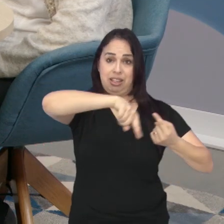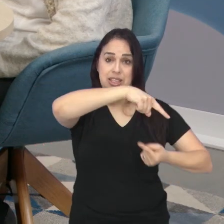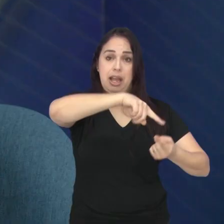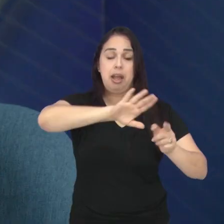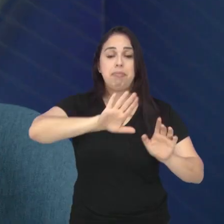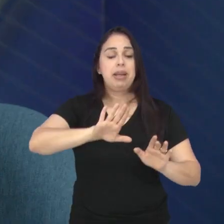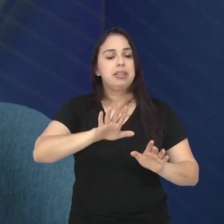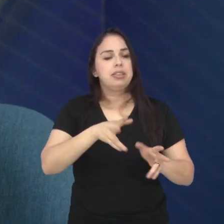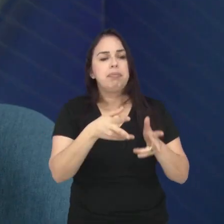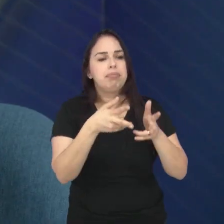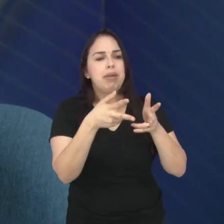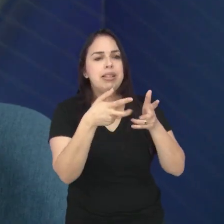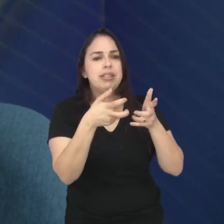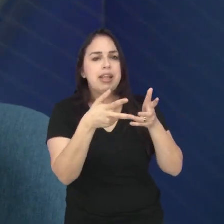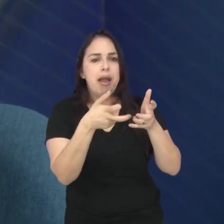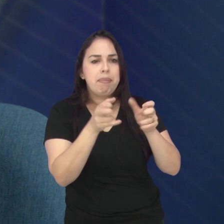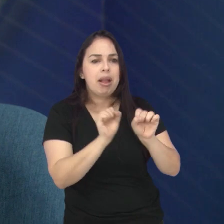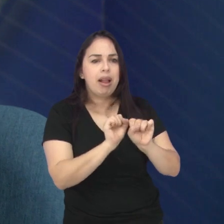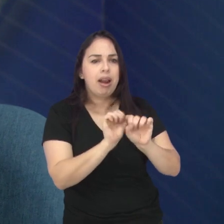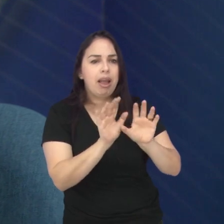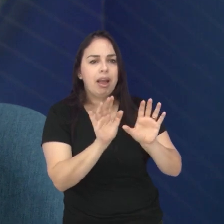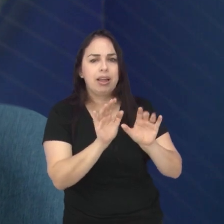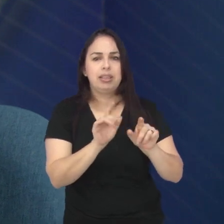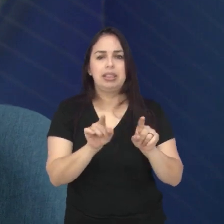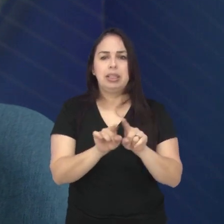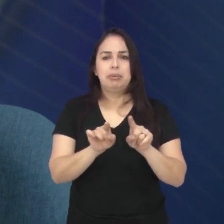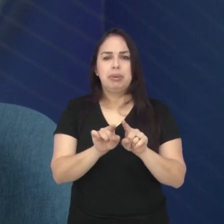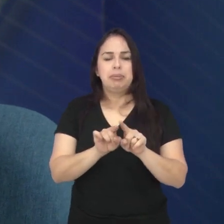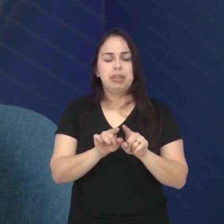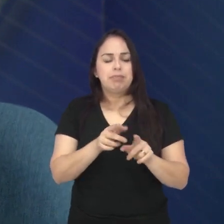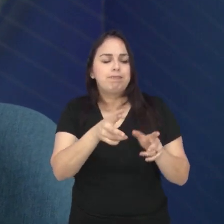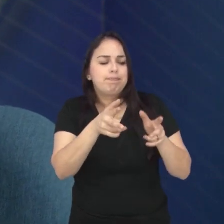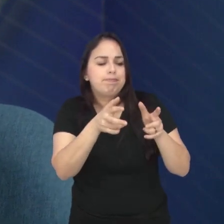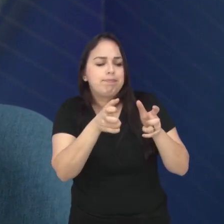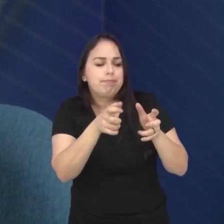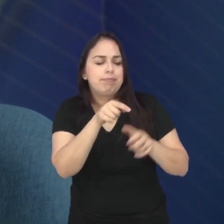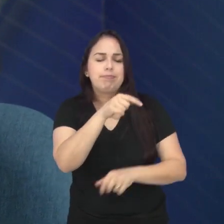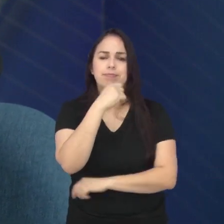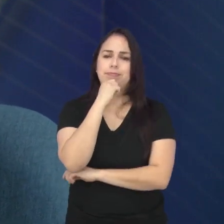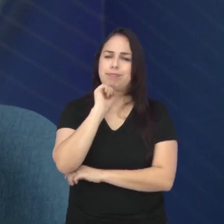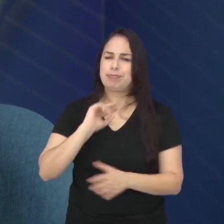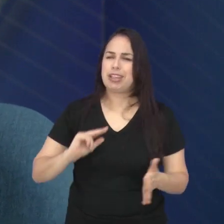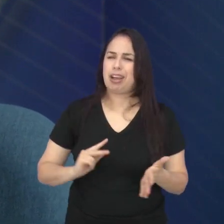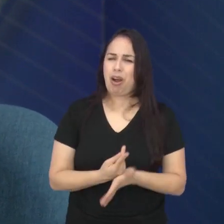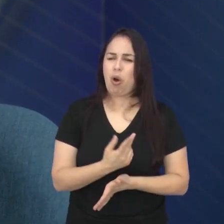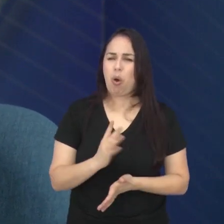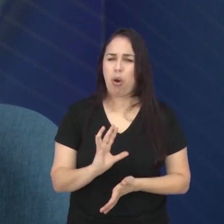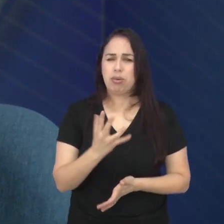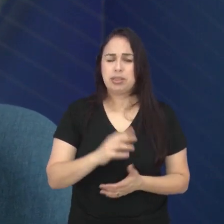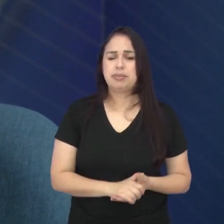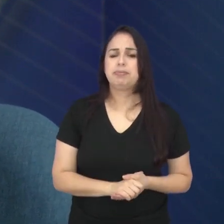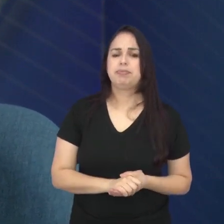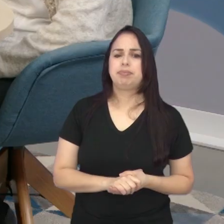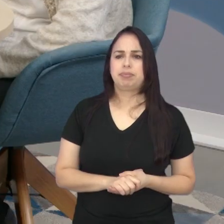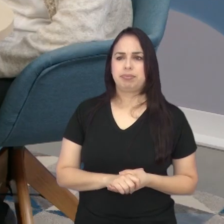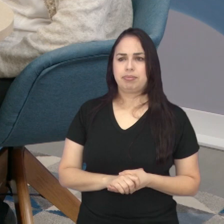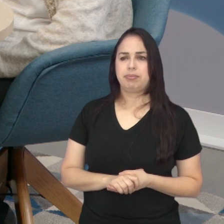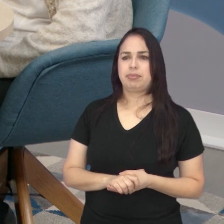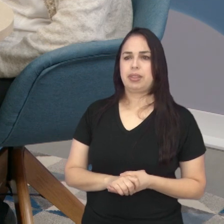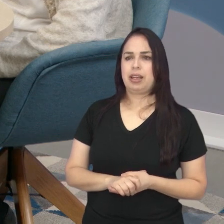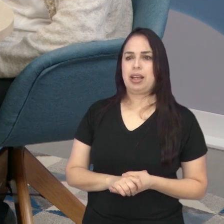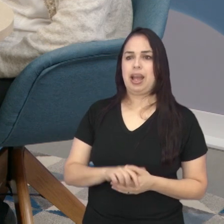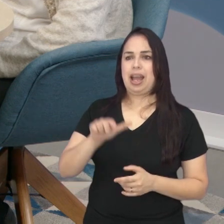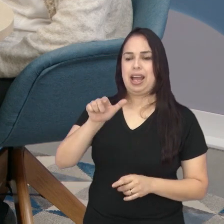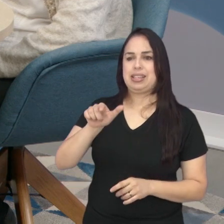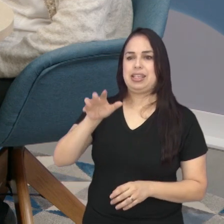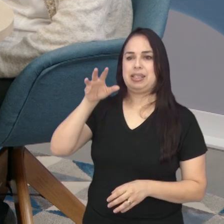mas geralmente tem alguns sinais perceptíveis, né, que sobretudo quem é mais próximo consegue identificar, poxa, tem uma coisa errada por aí. E por mais que a pessoa, por fora,